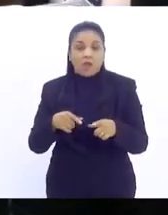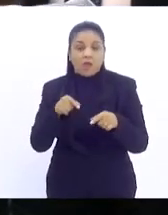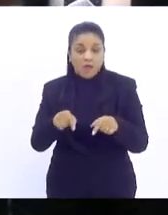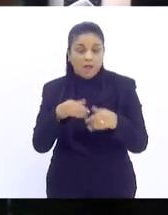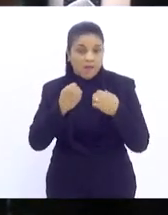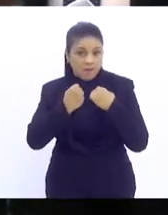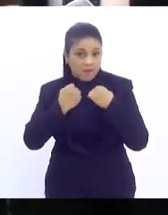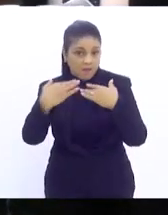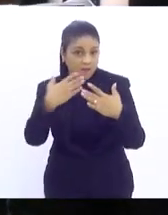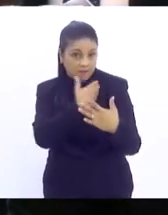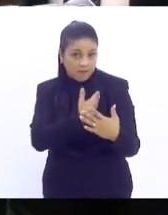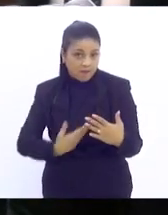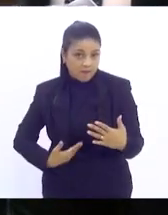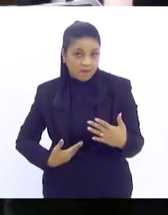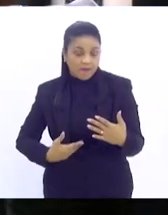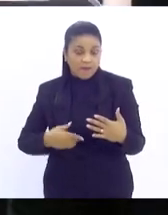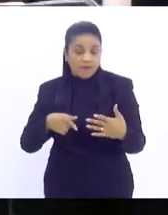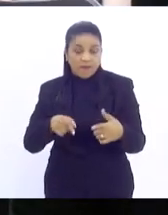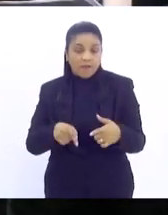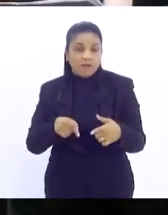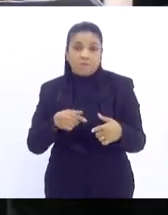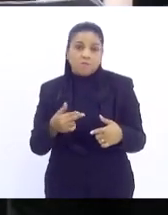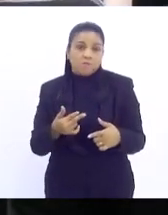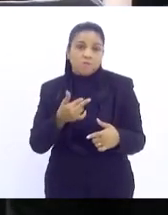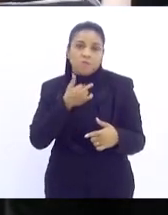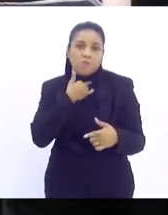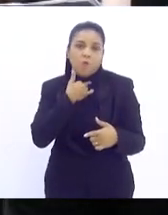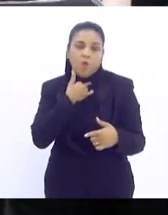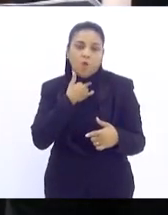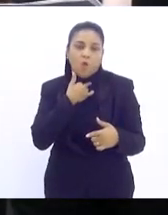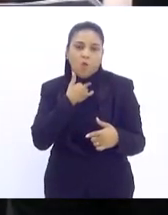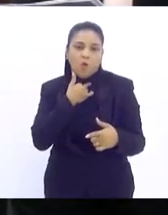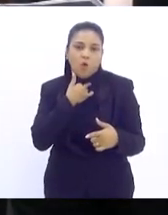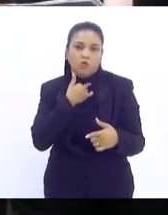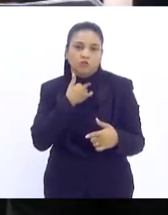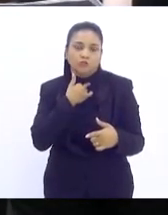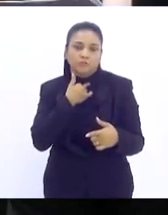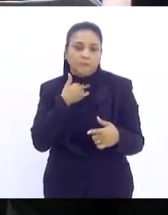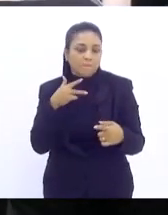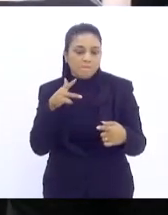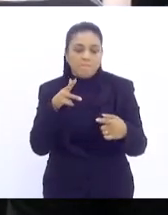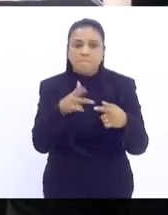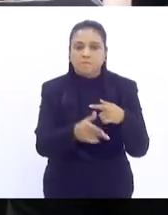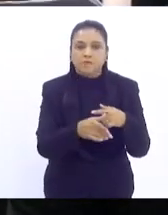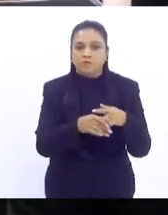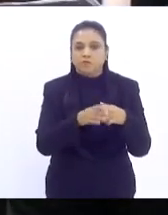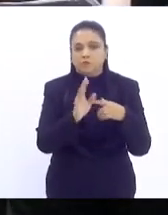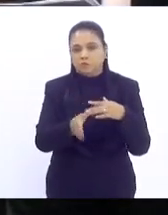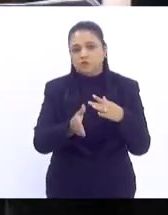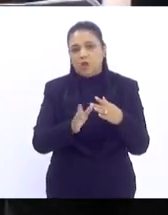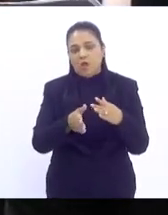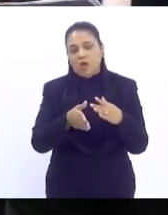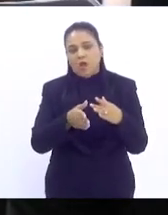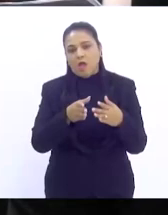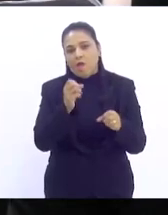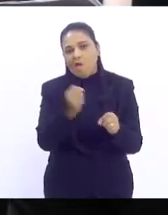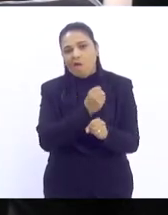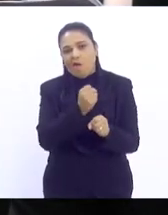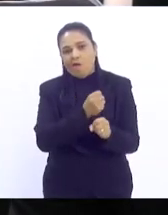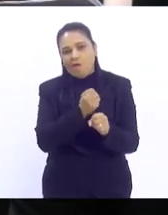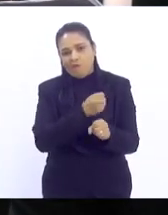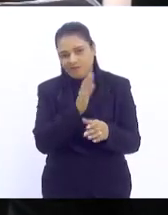preceder uma matéria em curso ela não pode servir para impedir o investimento que já tá acontecendo uma coisa